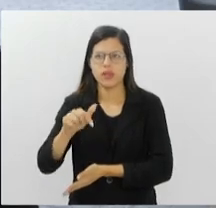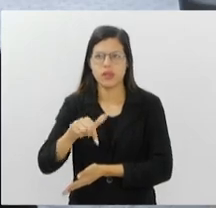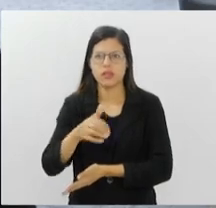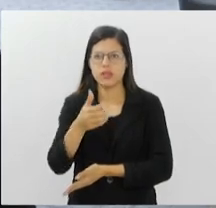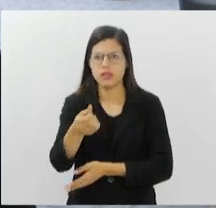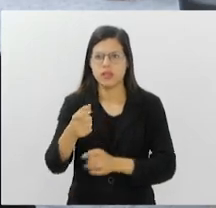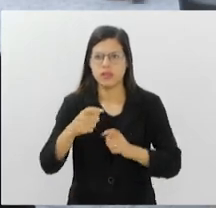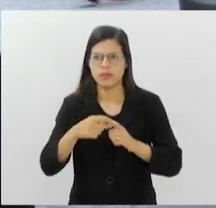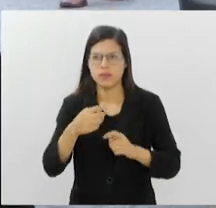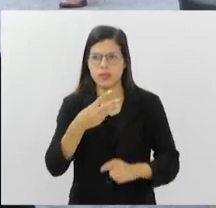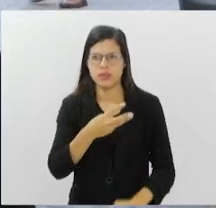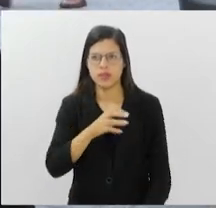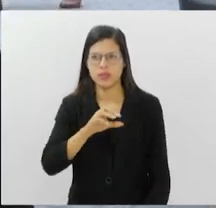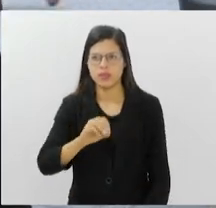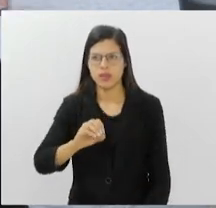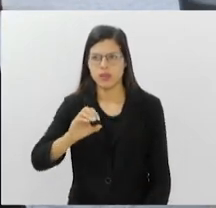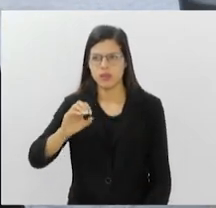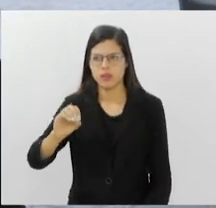o